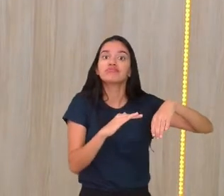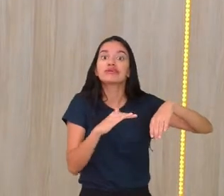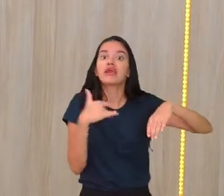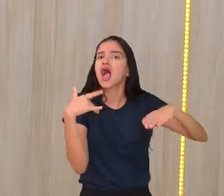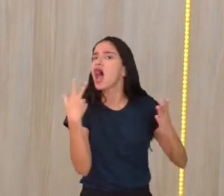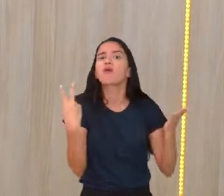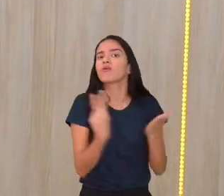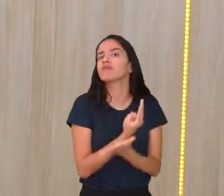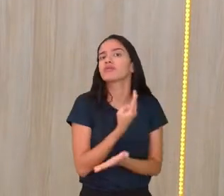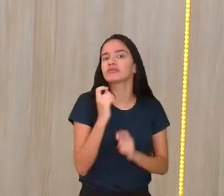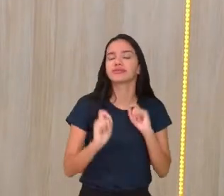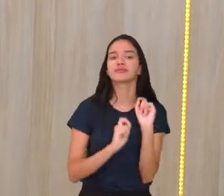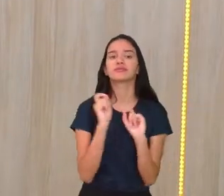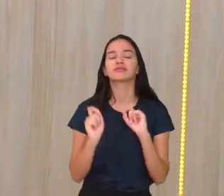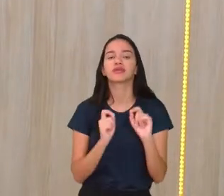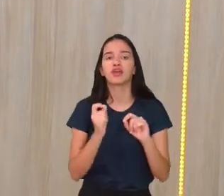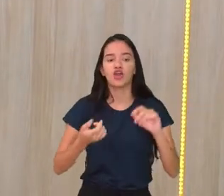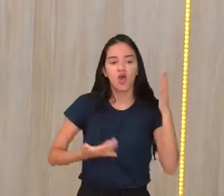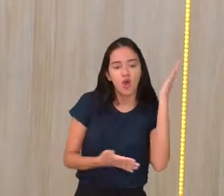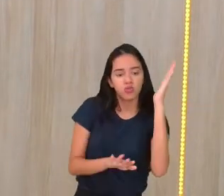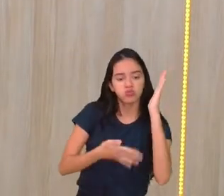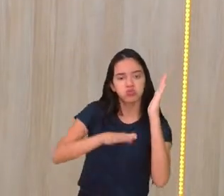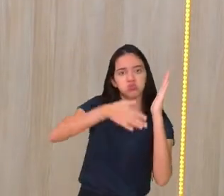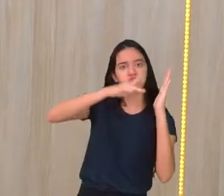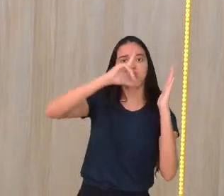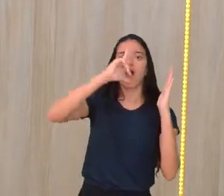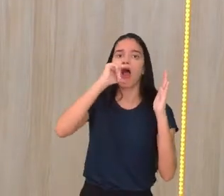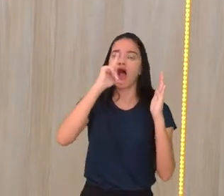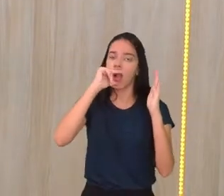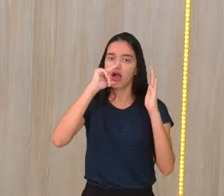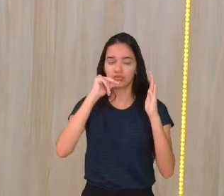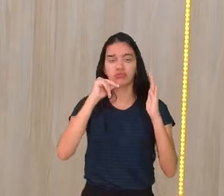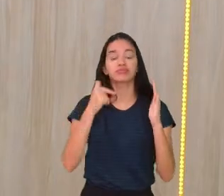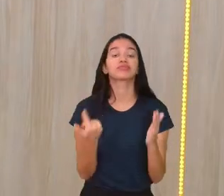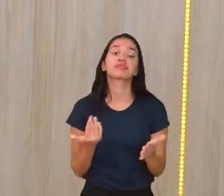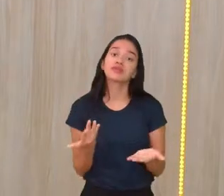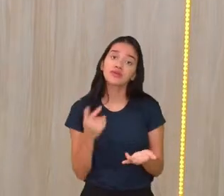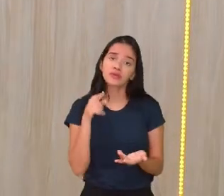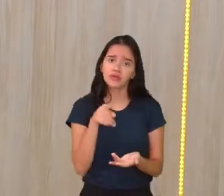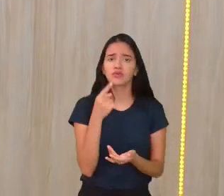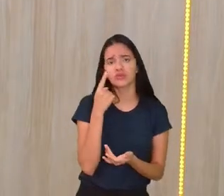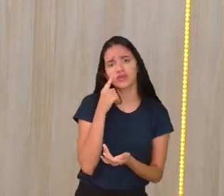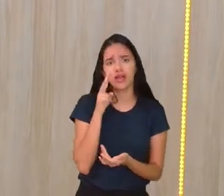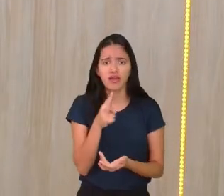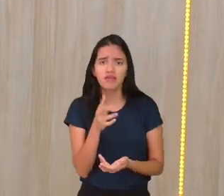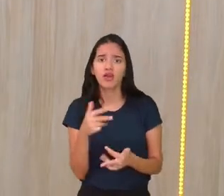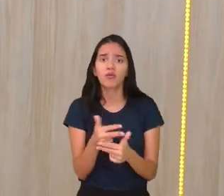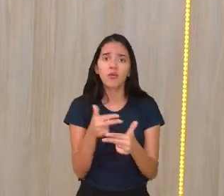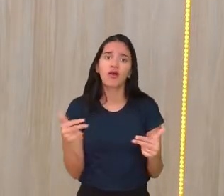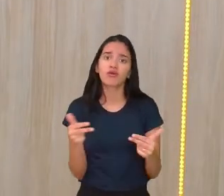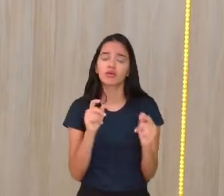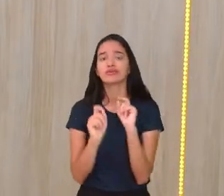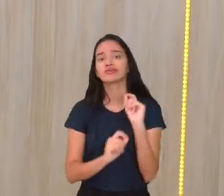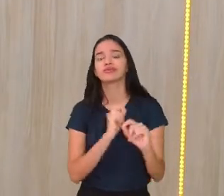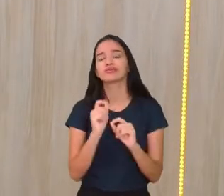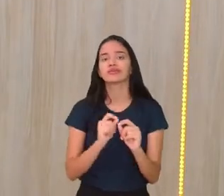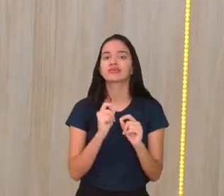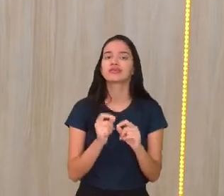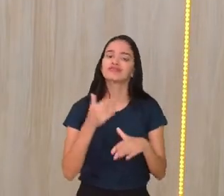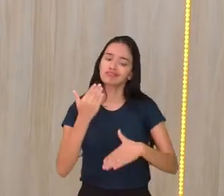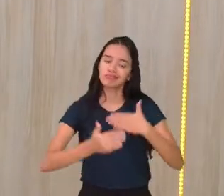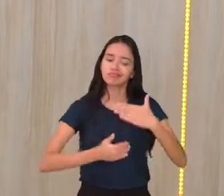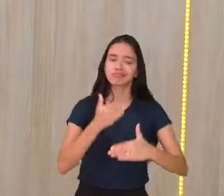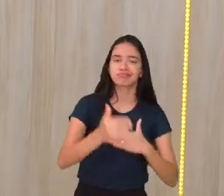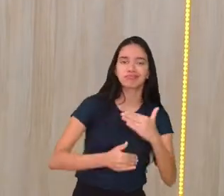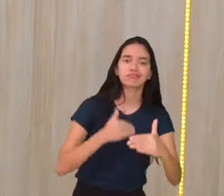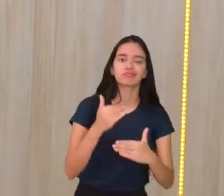que vai acontecer? Enchente. Inundação. Então você vê que é uma coisa que vai atrelando, né? Vai se